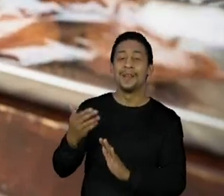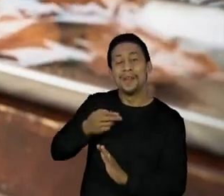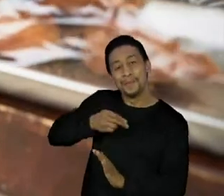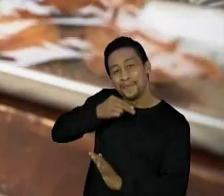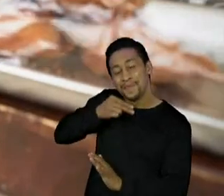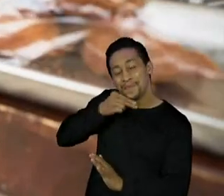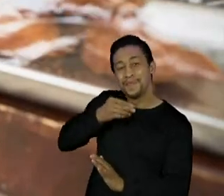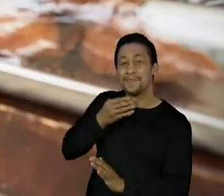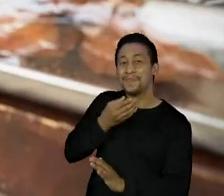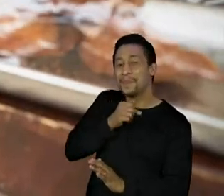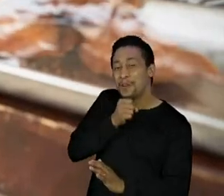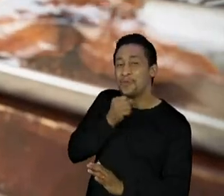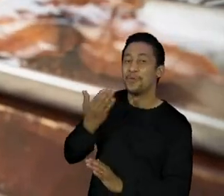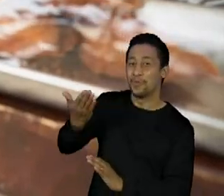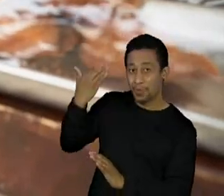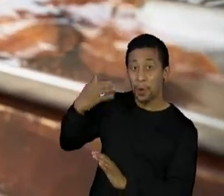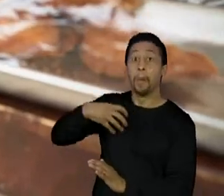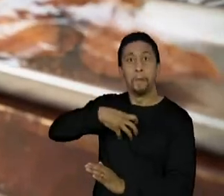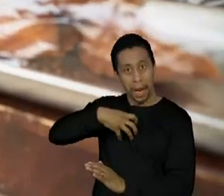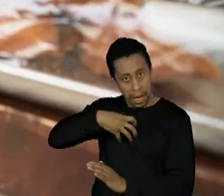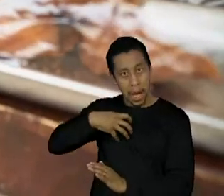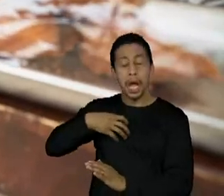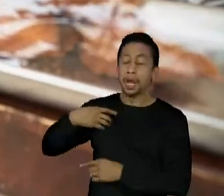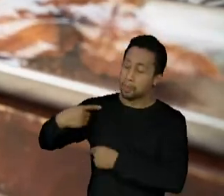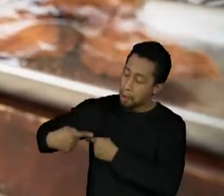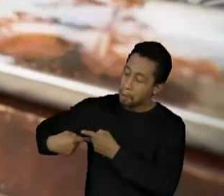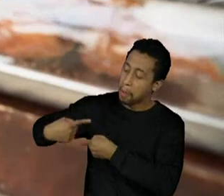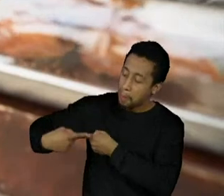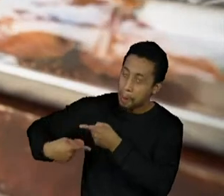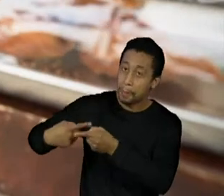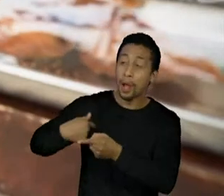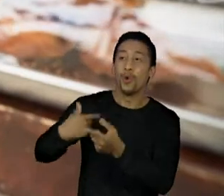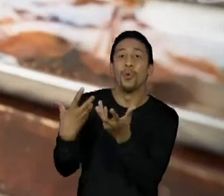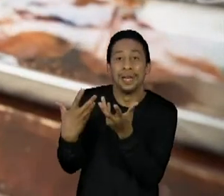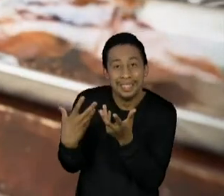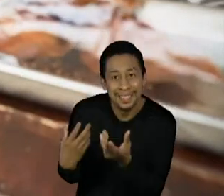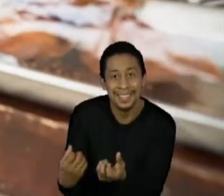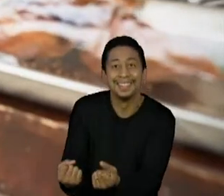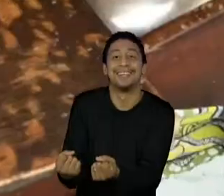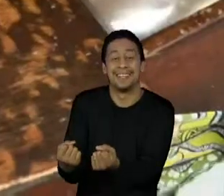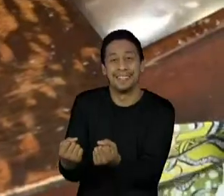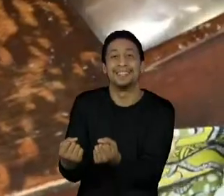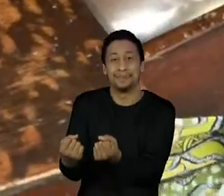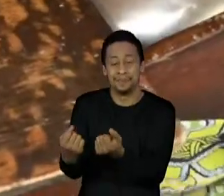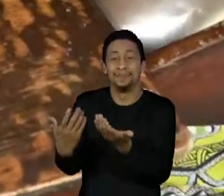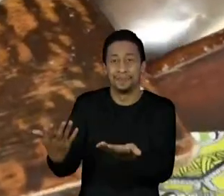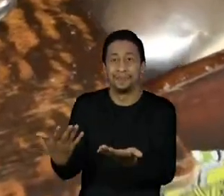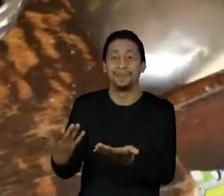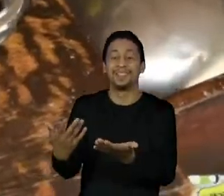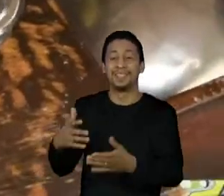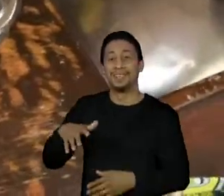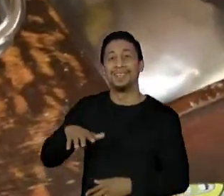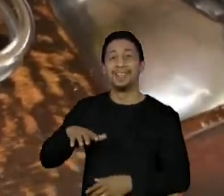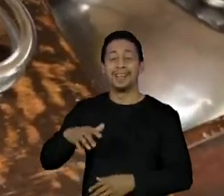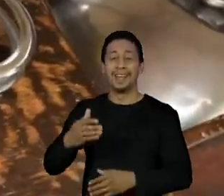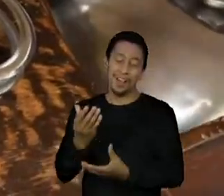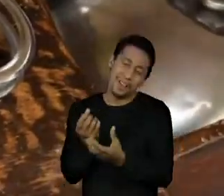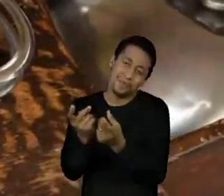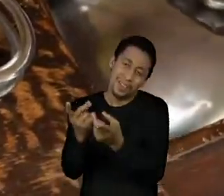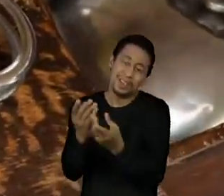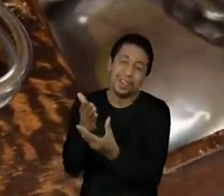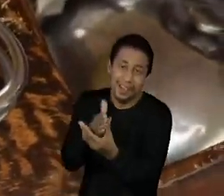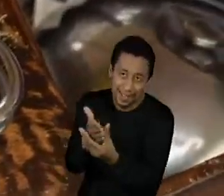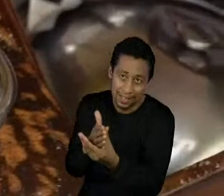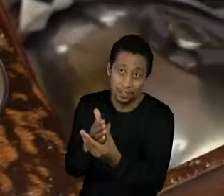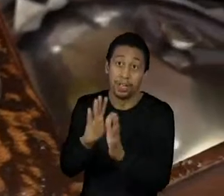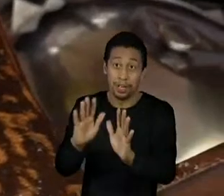baiana, assumi o ofício em 92, depois de concluir meu segundo grau. Acará é a oferenda para Inhansã, que é o